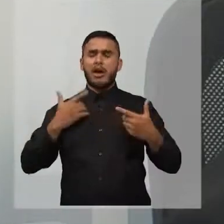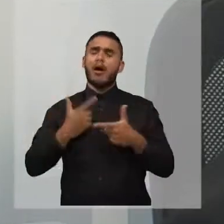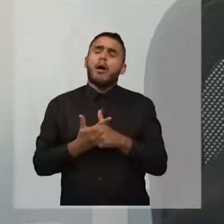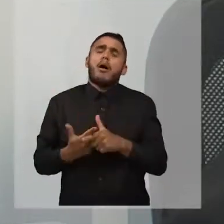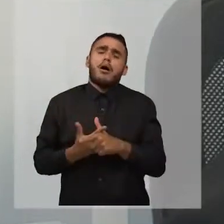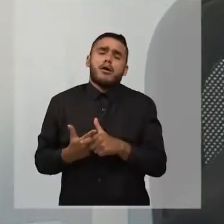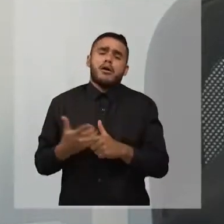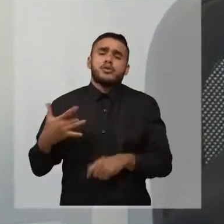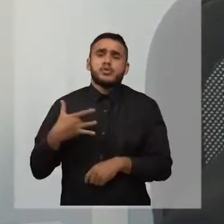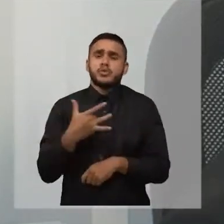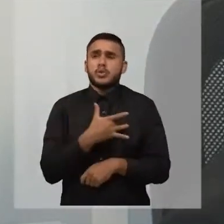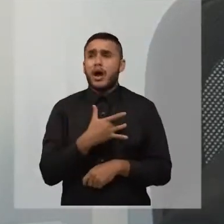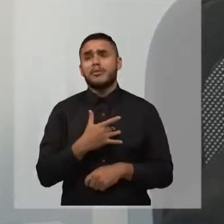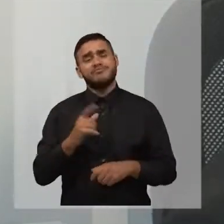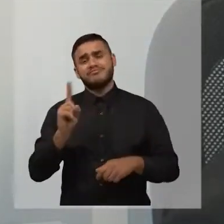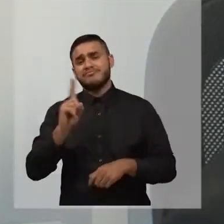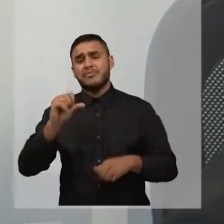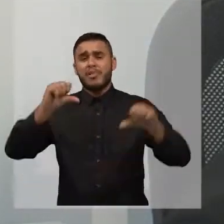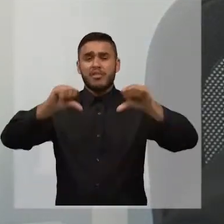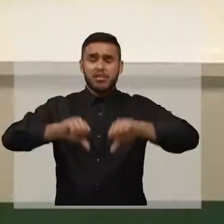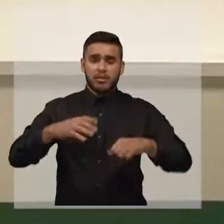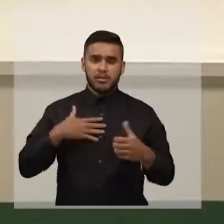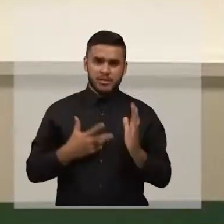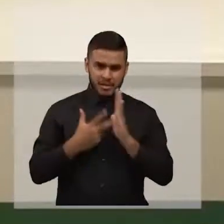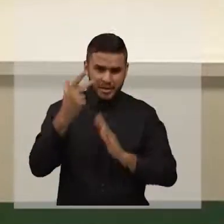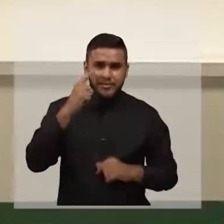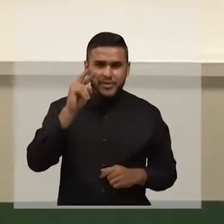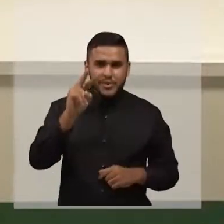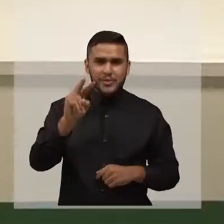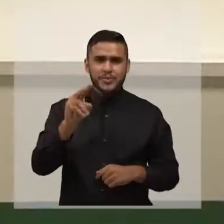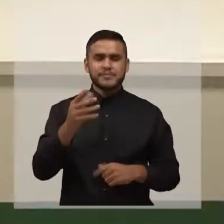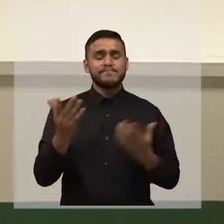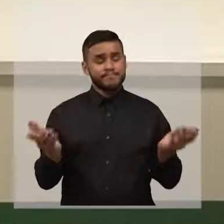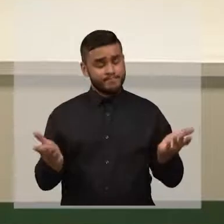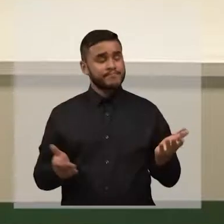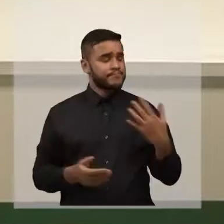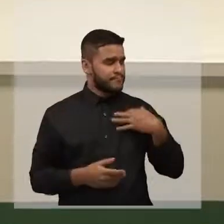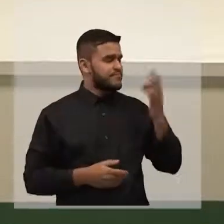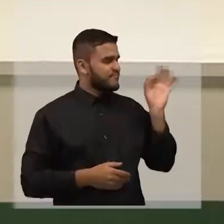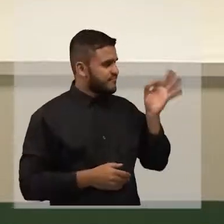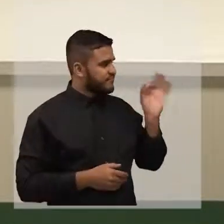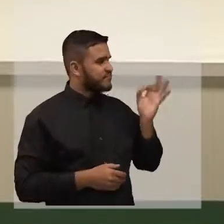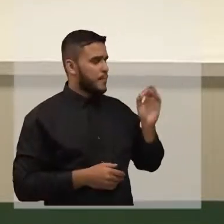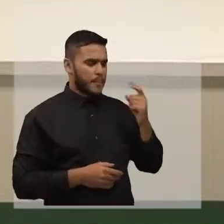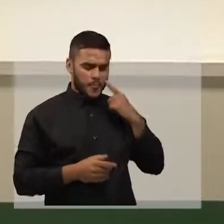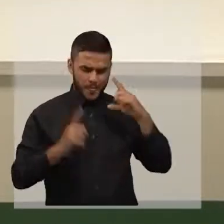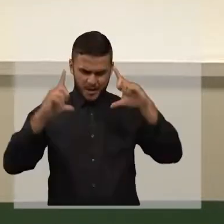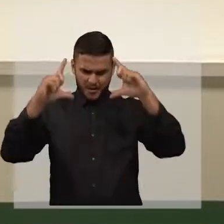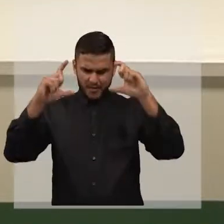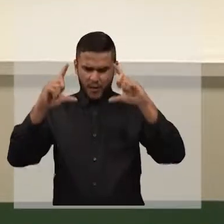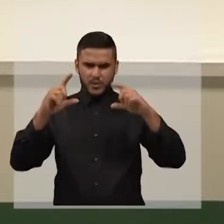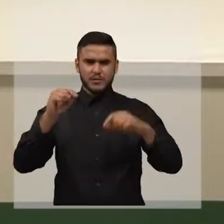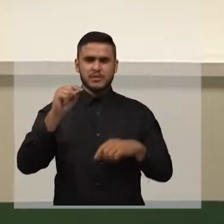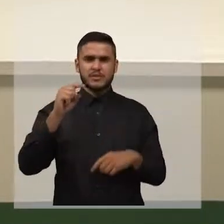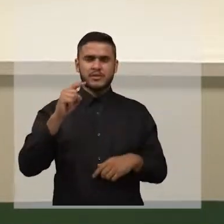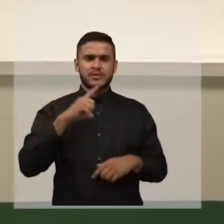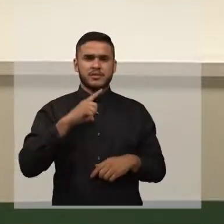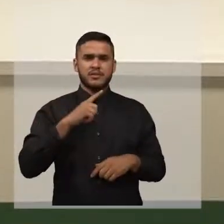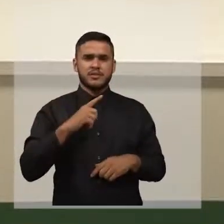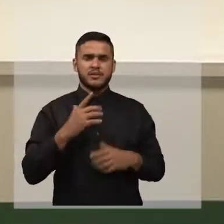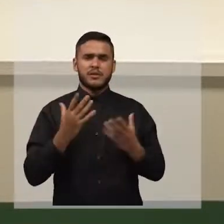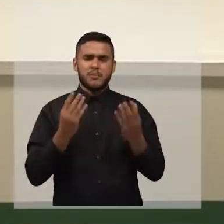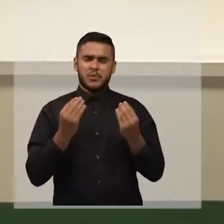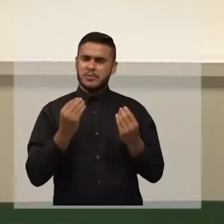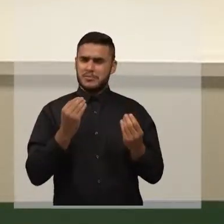aquilo dali, para mim, Aquela foto que a gente até te mencionou aqui no programa passado, aquela foto